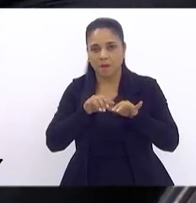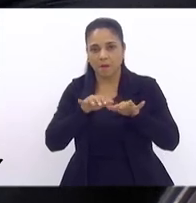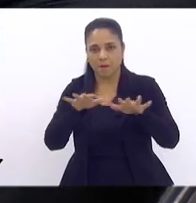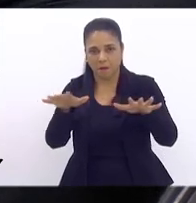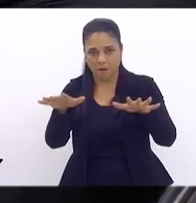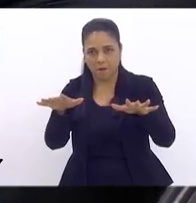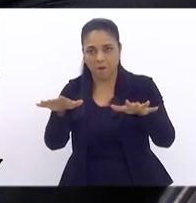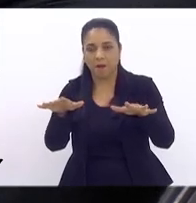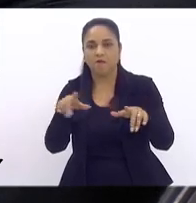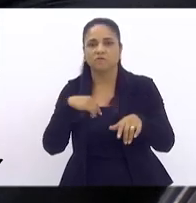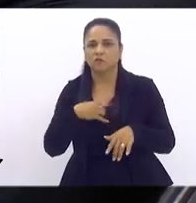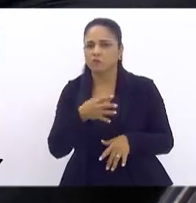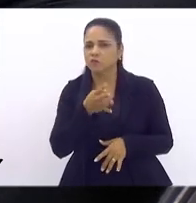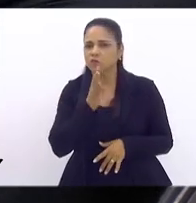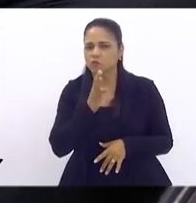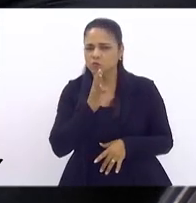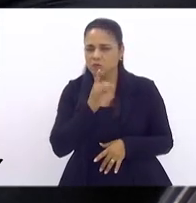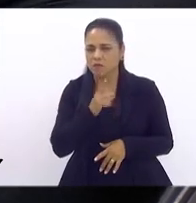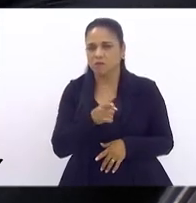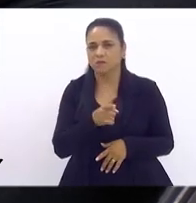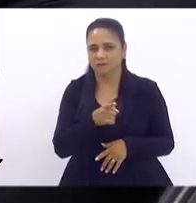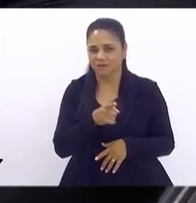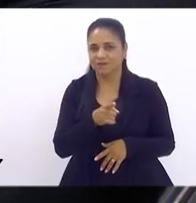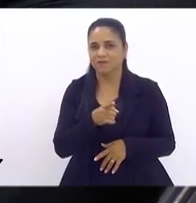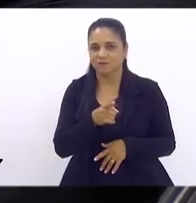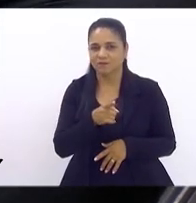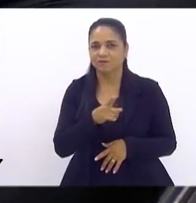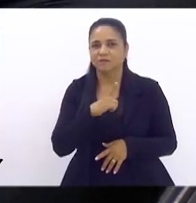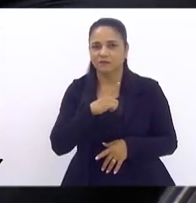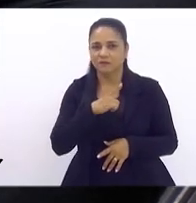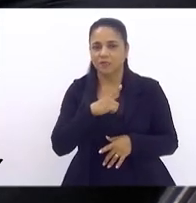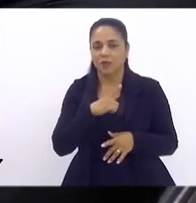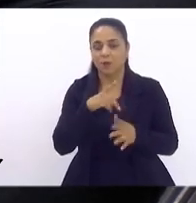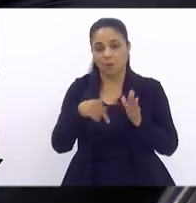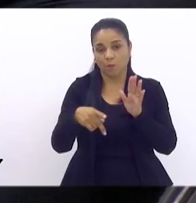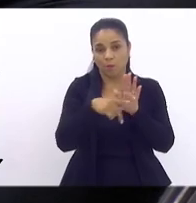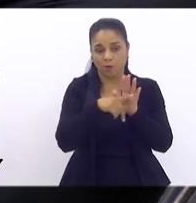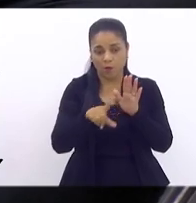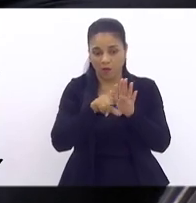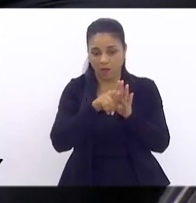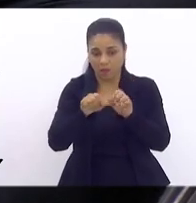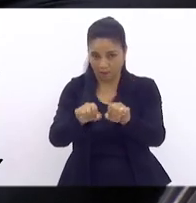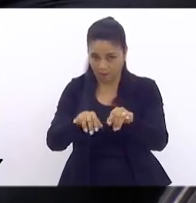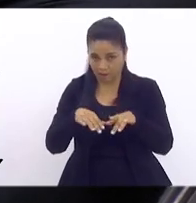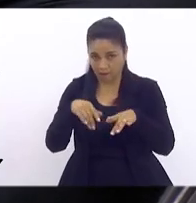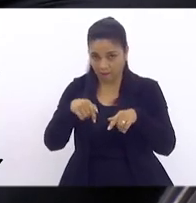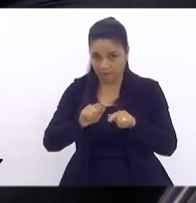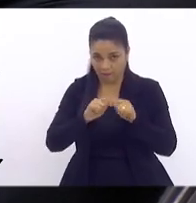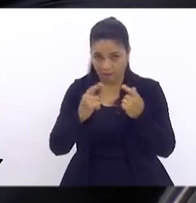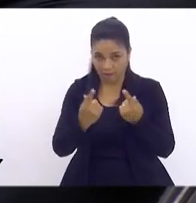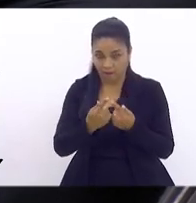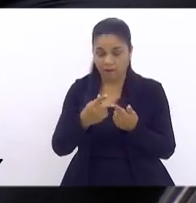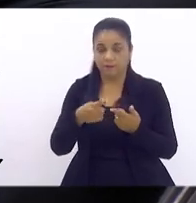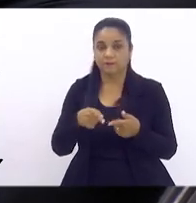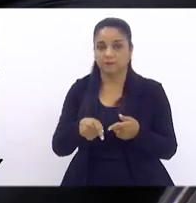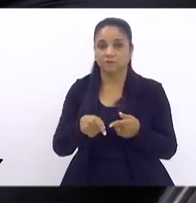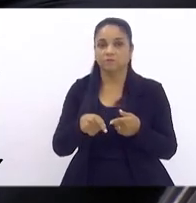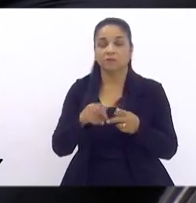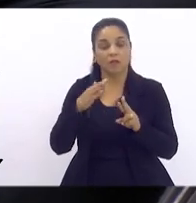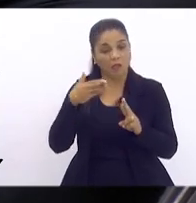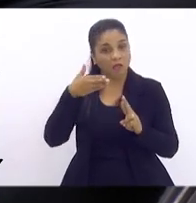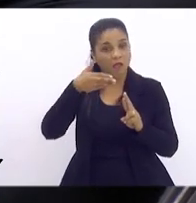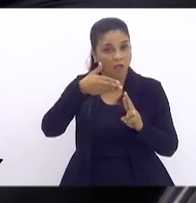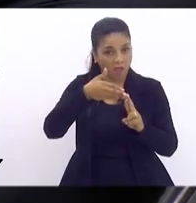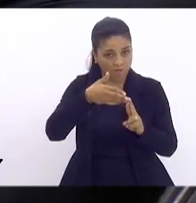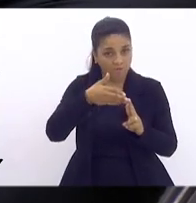e todos conheçam o caso que até tem um projeto de lei nessa casa Legislativa que faz referência